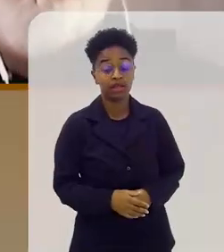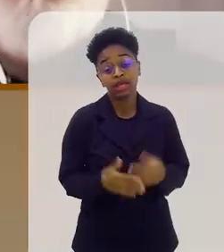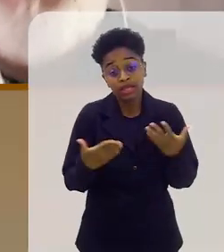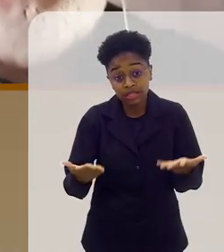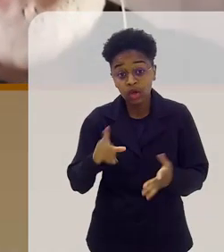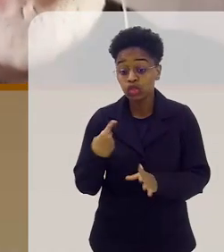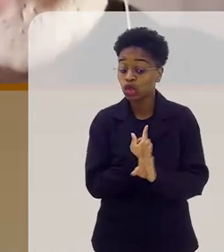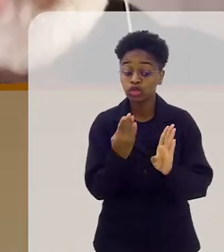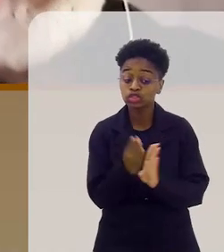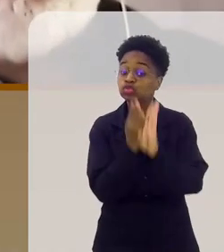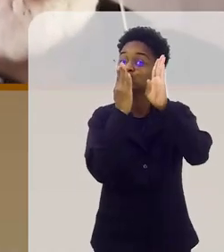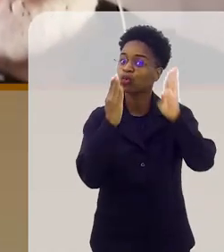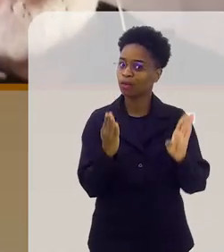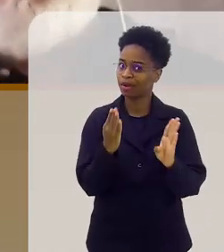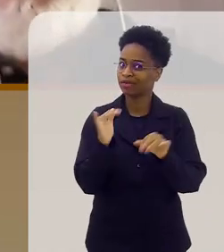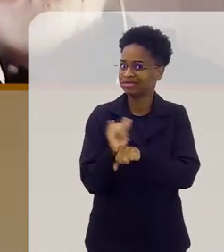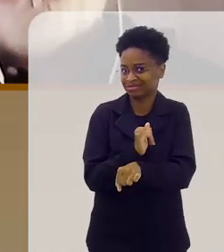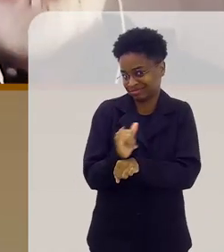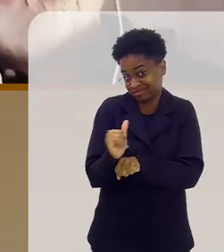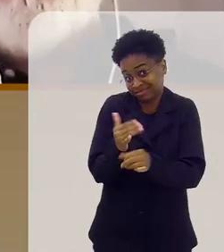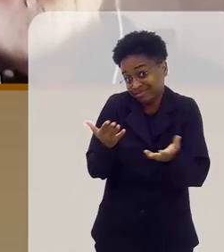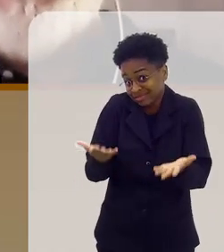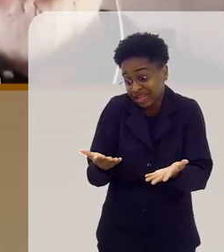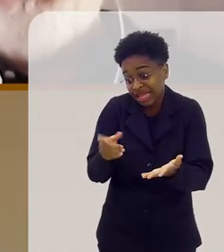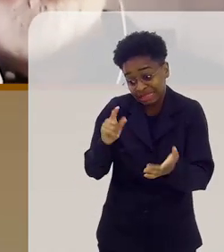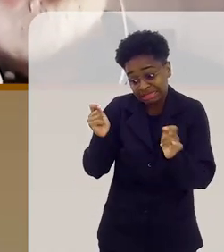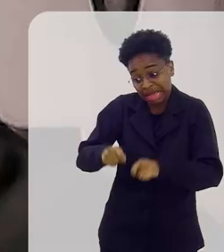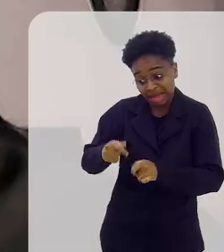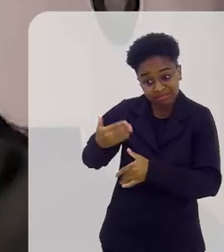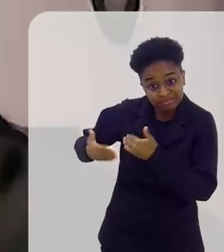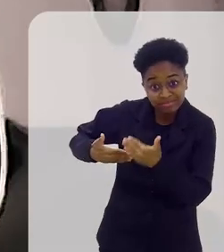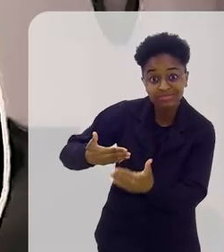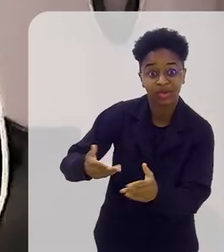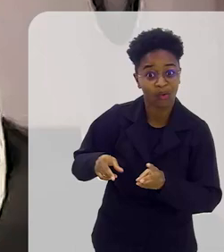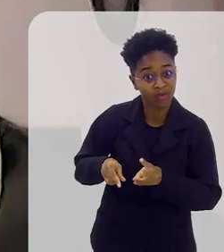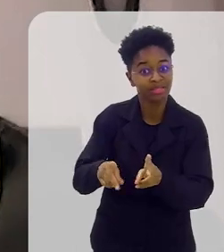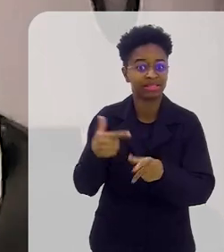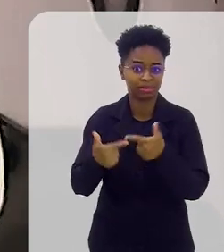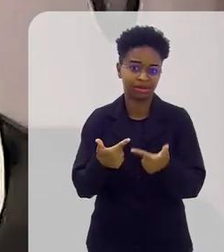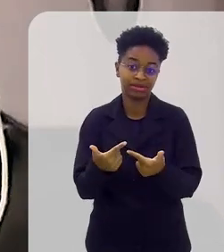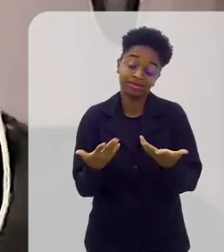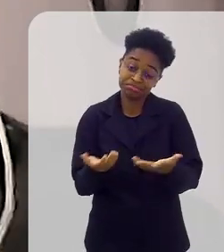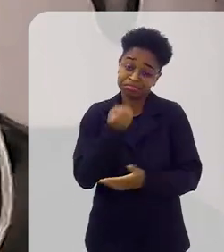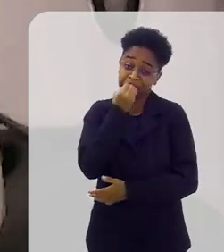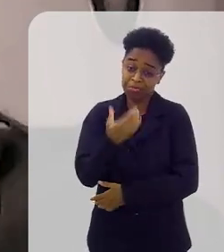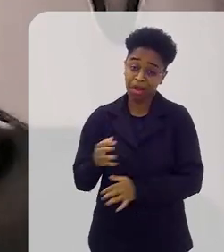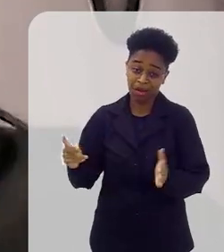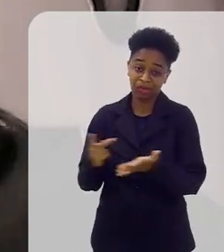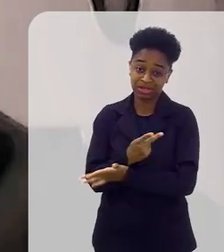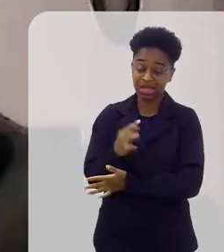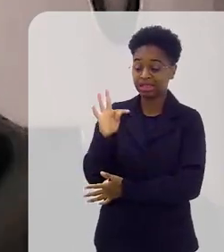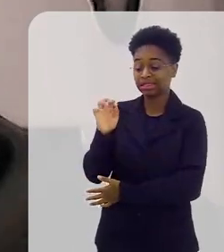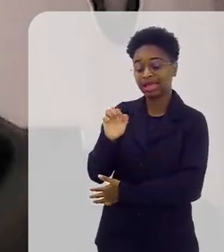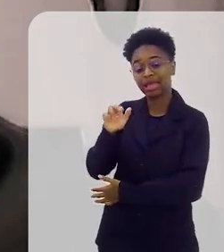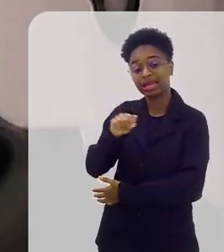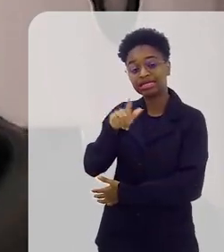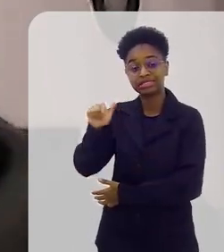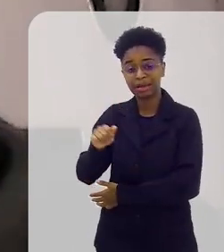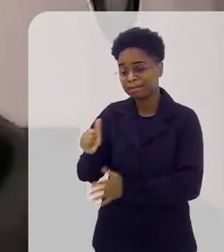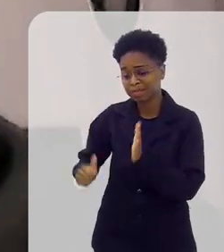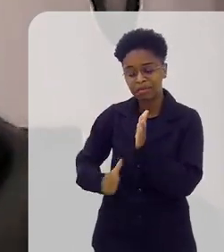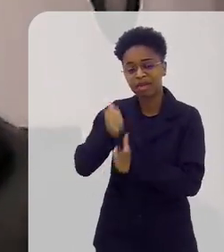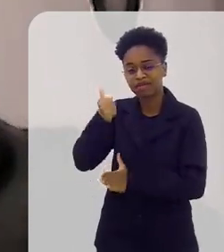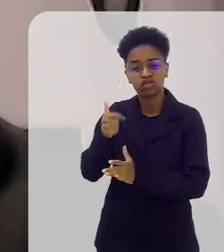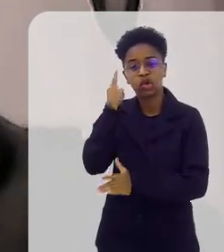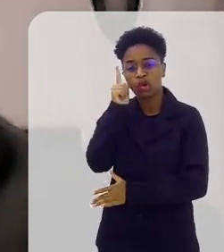lindo. Então a gente descobriu esse mecanismo para que a coisa pudesse andar. E deu muito certo. Teresa de Benguela foi a primeira vez